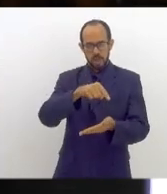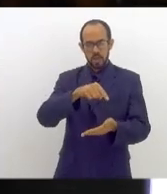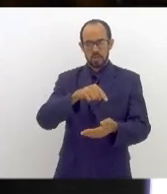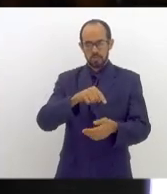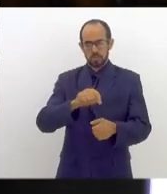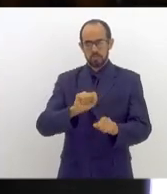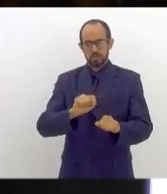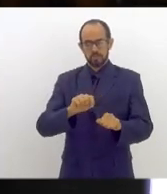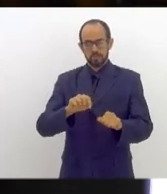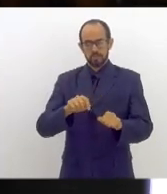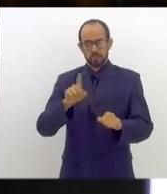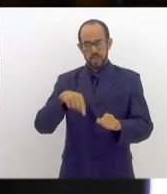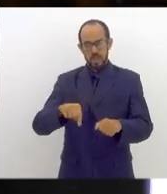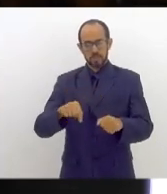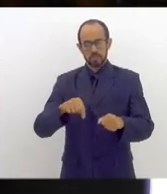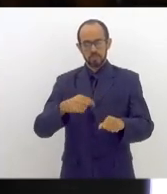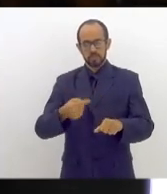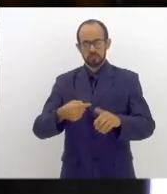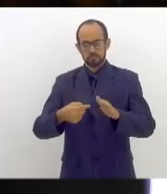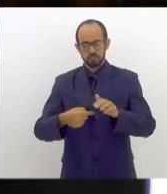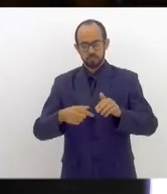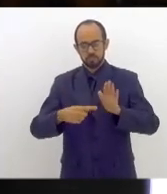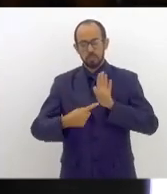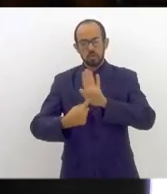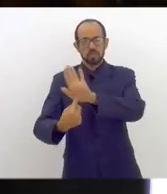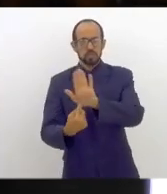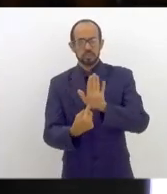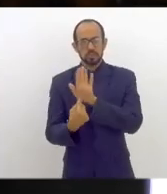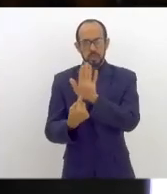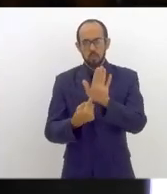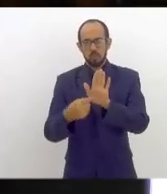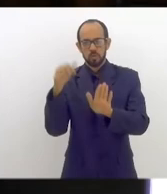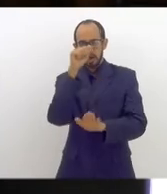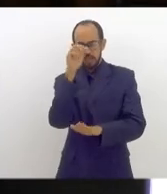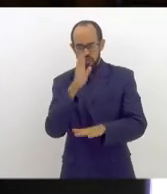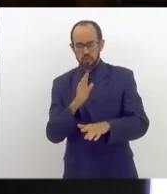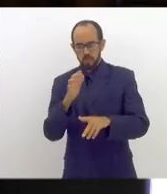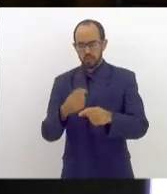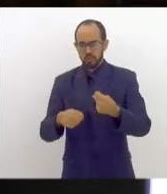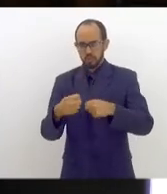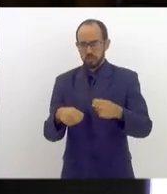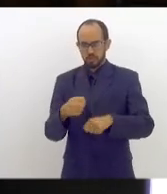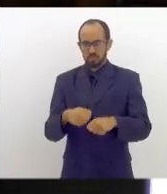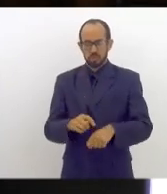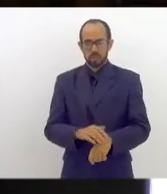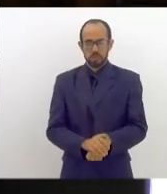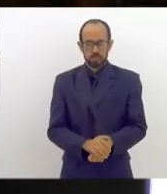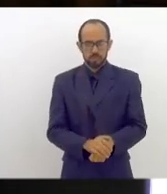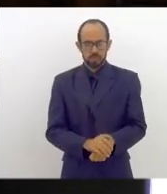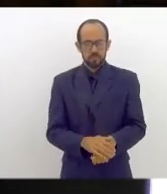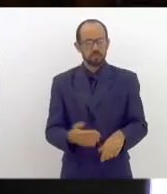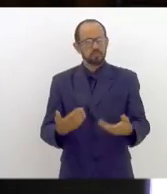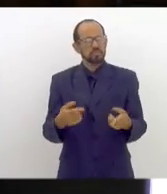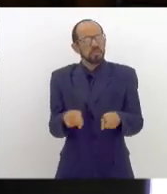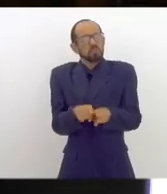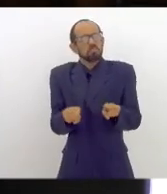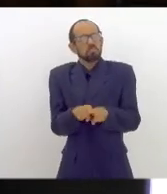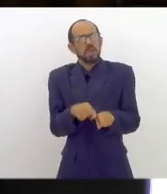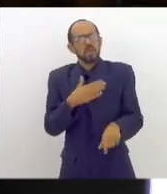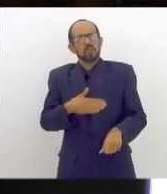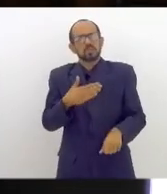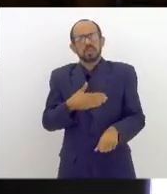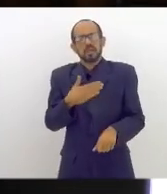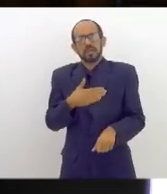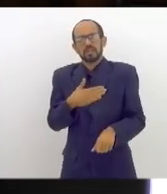projeção Nacional a nível de Economia é isso que eu queria falar e queria também um deputado agradecer